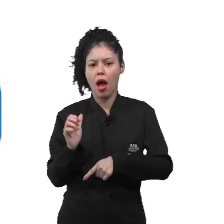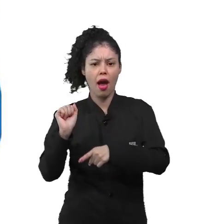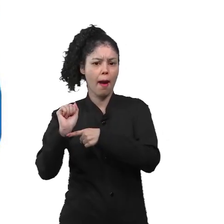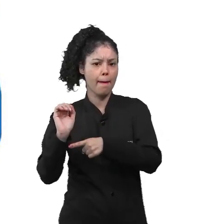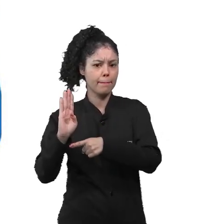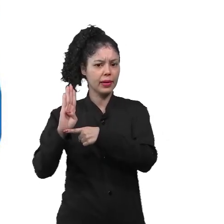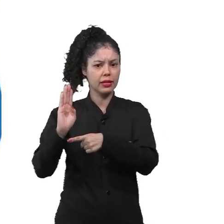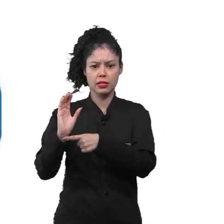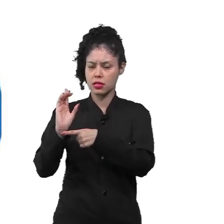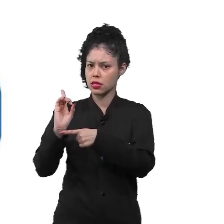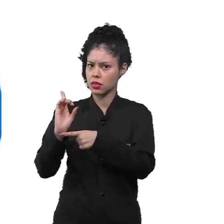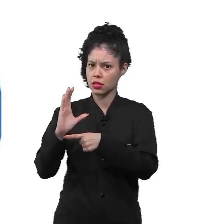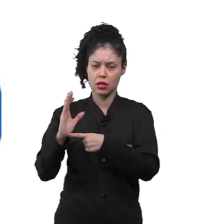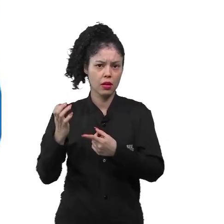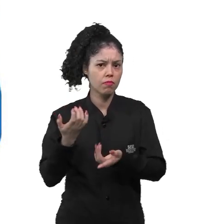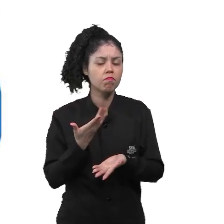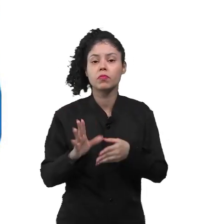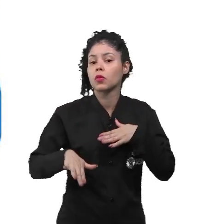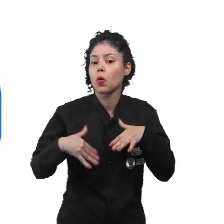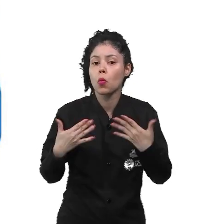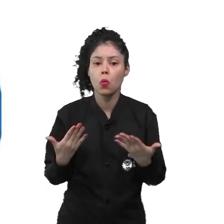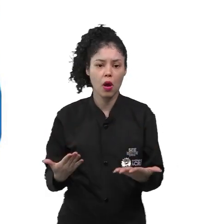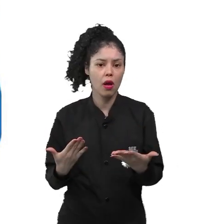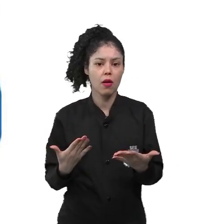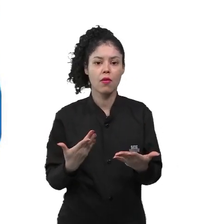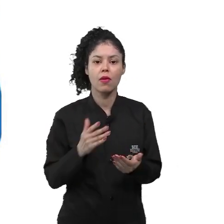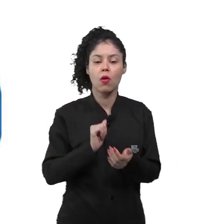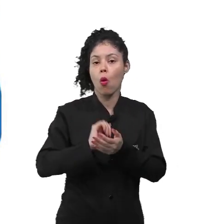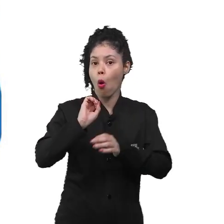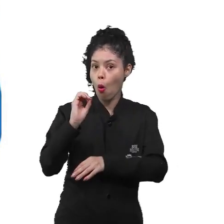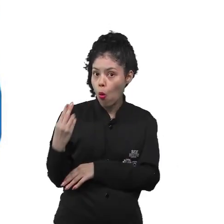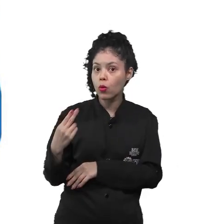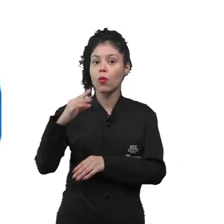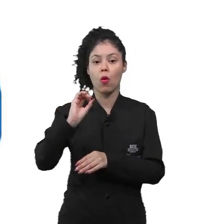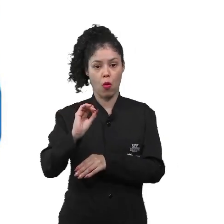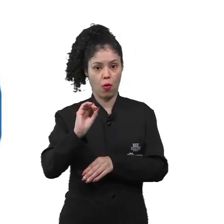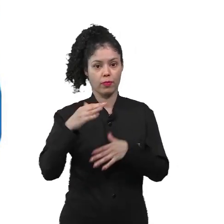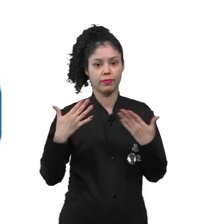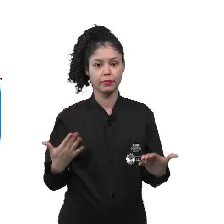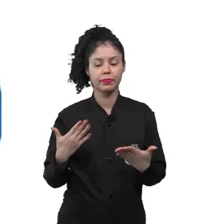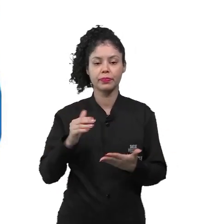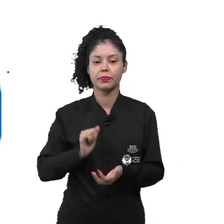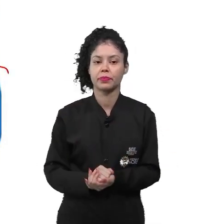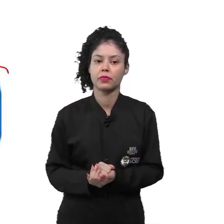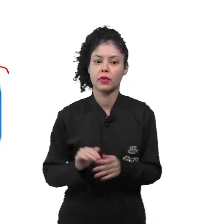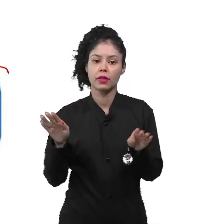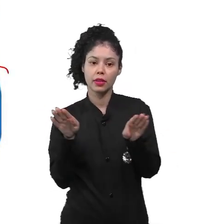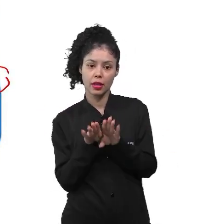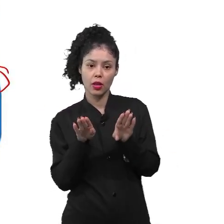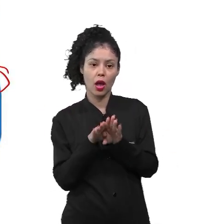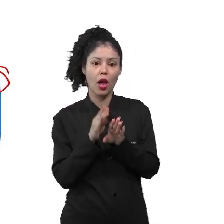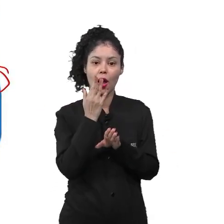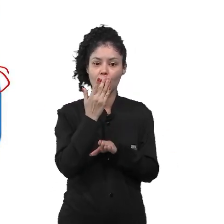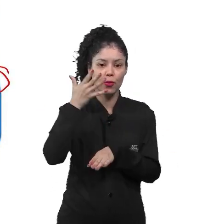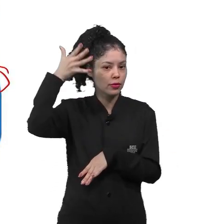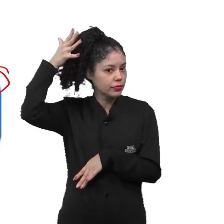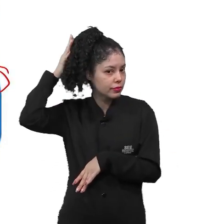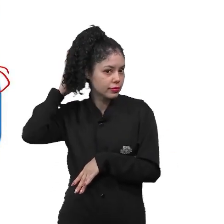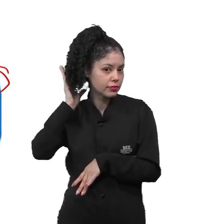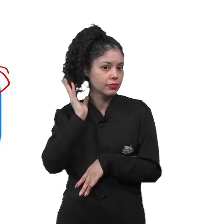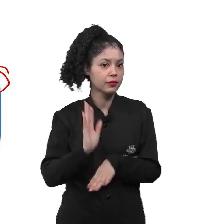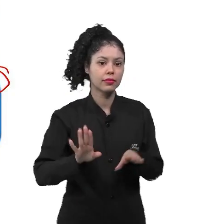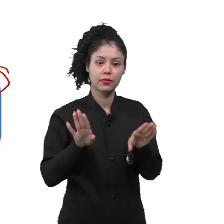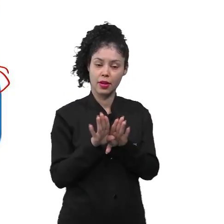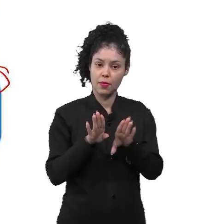vai ser B, se vai ser AB ou do tipo O. Aqui, ó, nessa parte, né, a cor ali dos nossos cabelos. E aqui, ó,